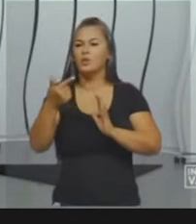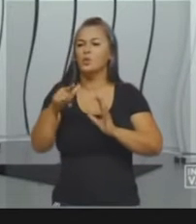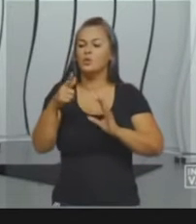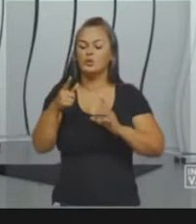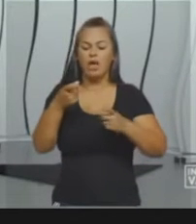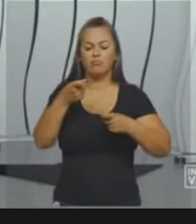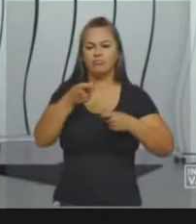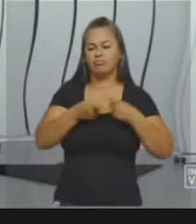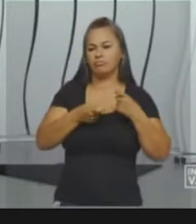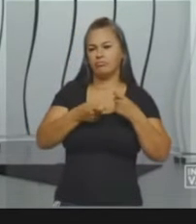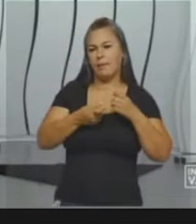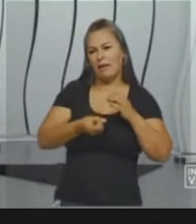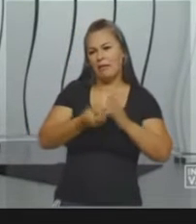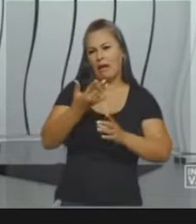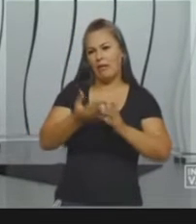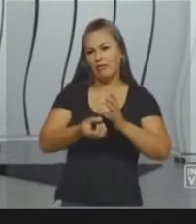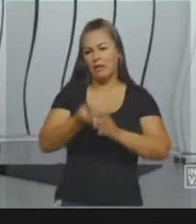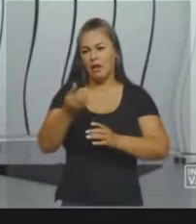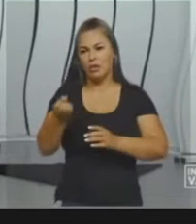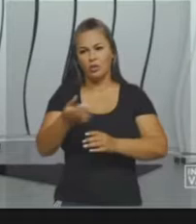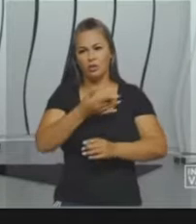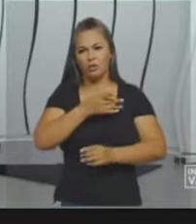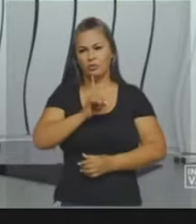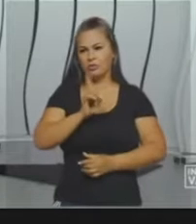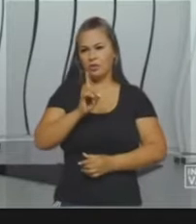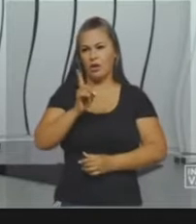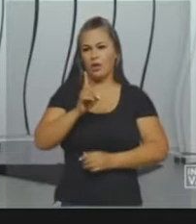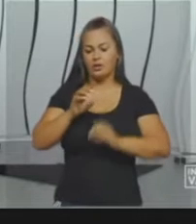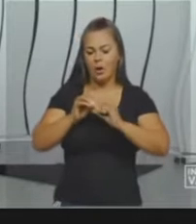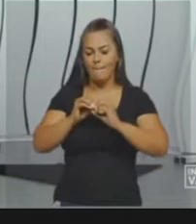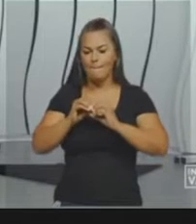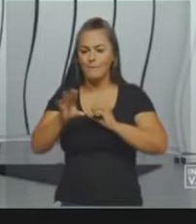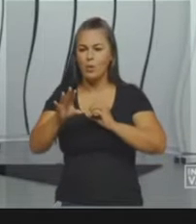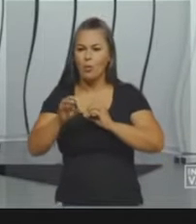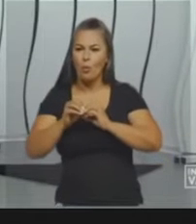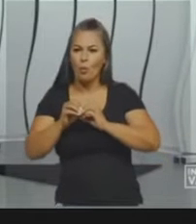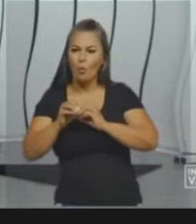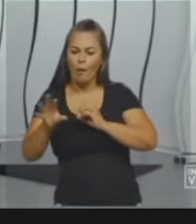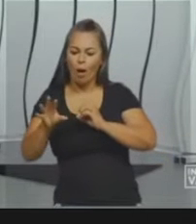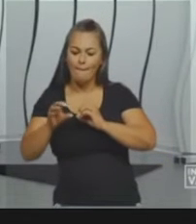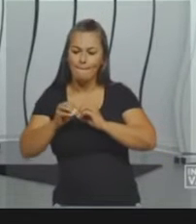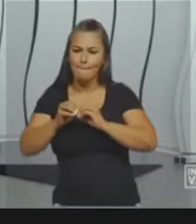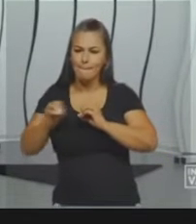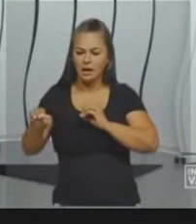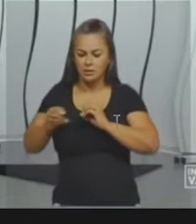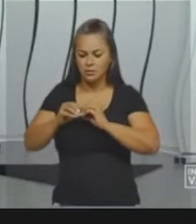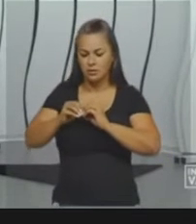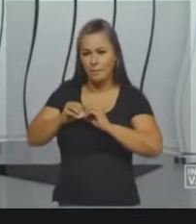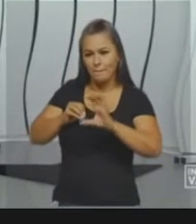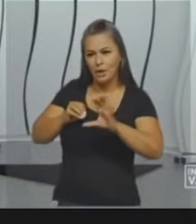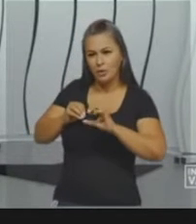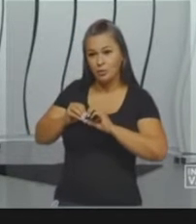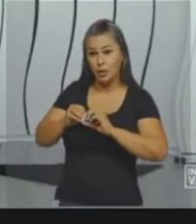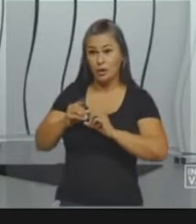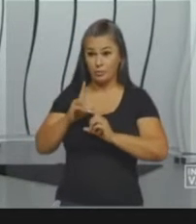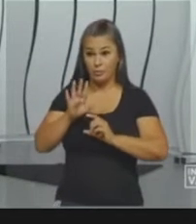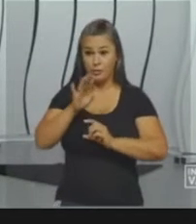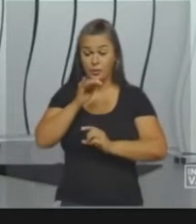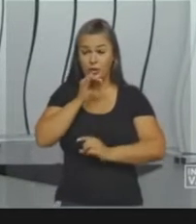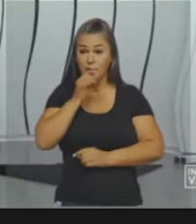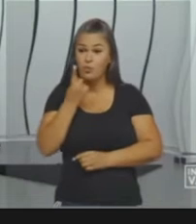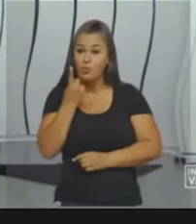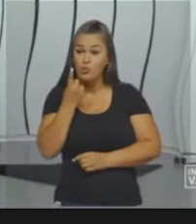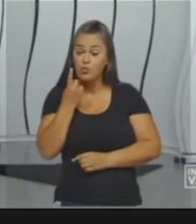masculino e feminino. Portanto, é um tipo de reprodução assexuada que é feita por divisão binária. Uma única bactéria ela se